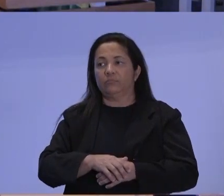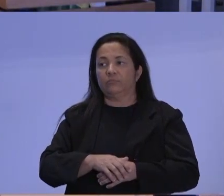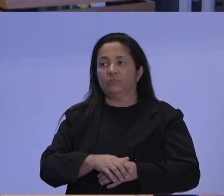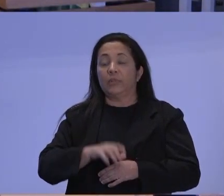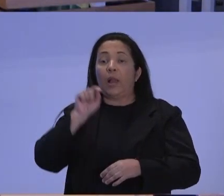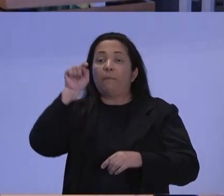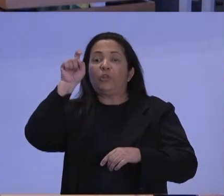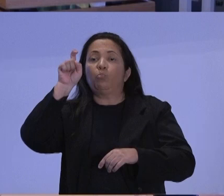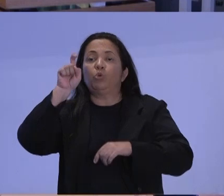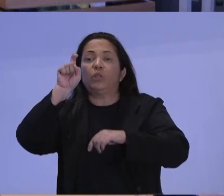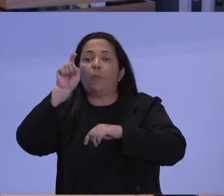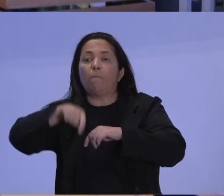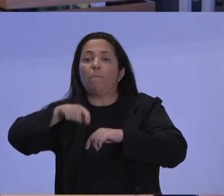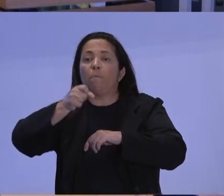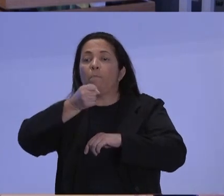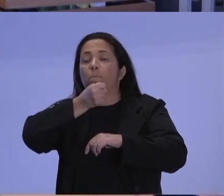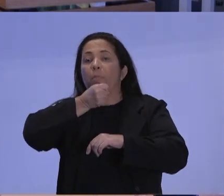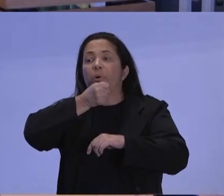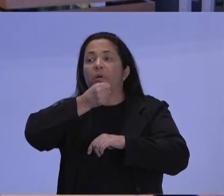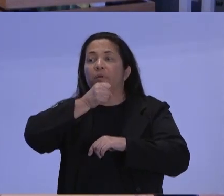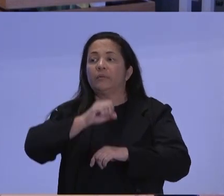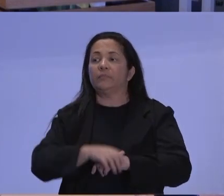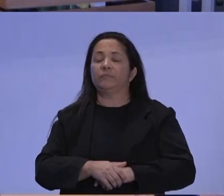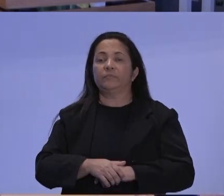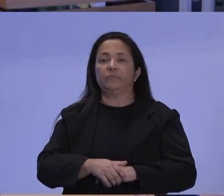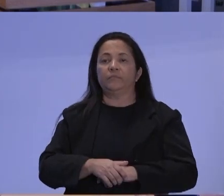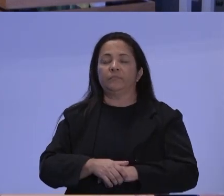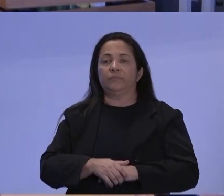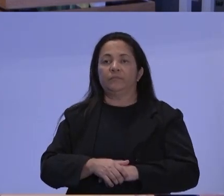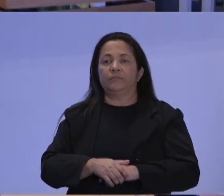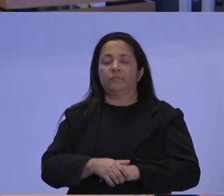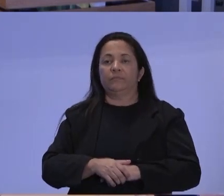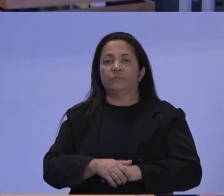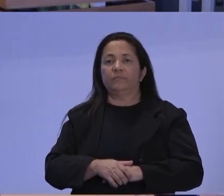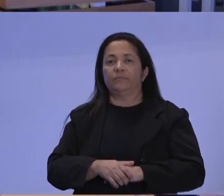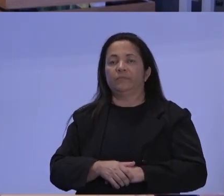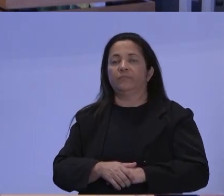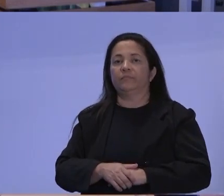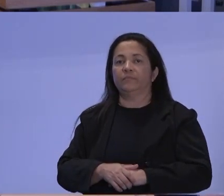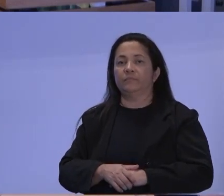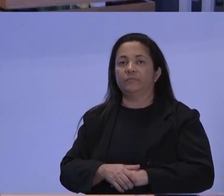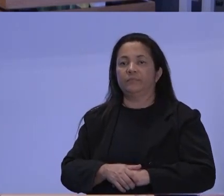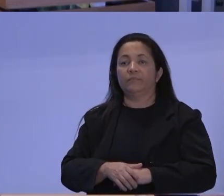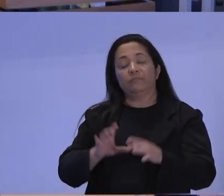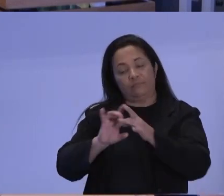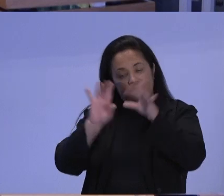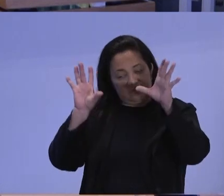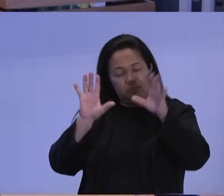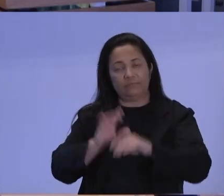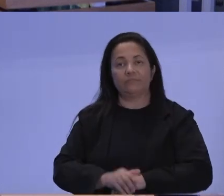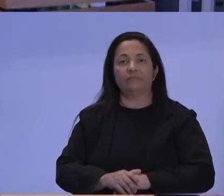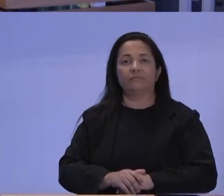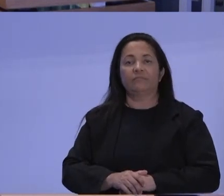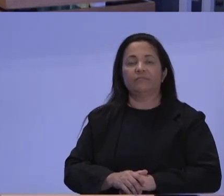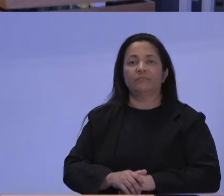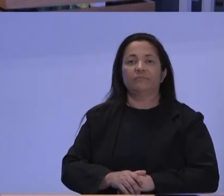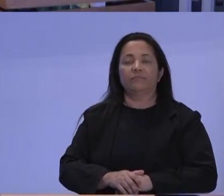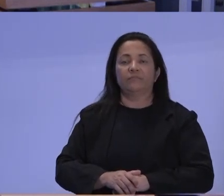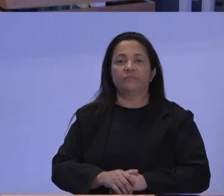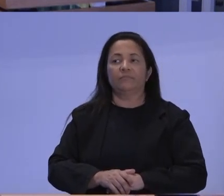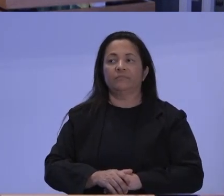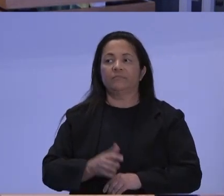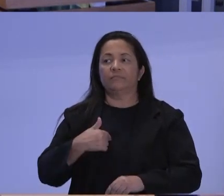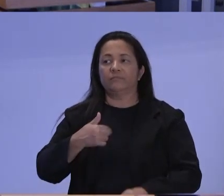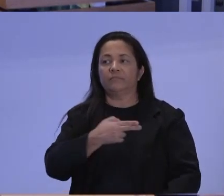aperta o botãozinho aí que eu já localizo aqui. Pronto. Fica à vontade. Tá. Meu